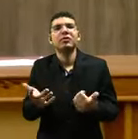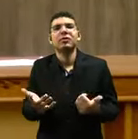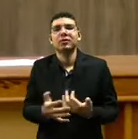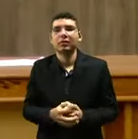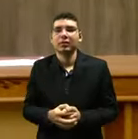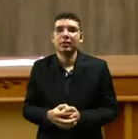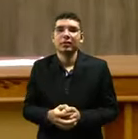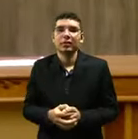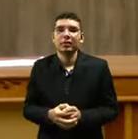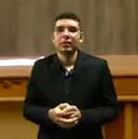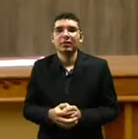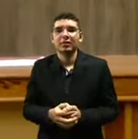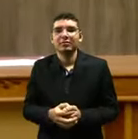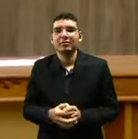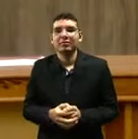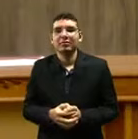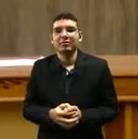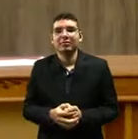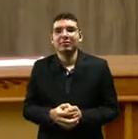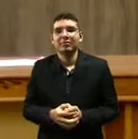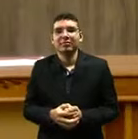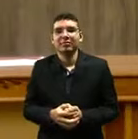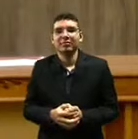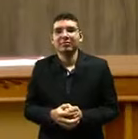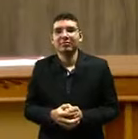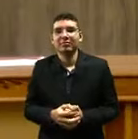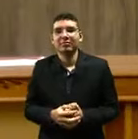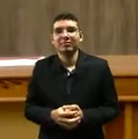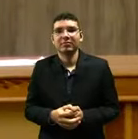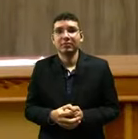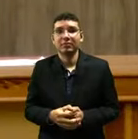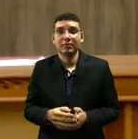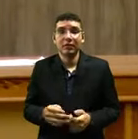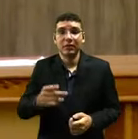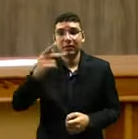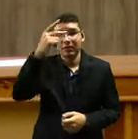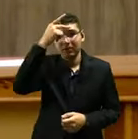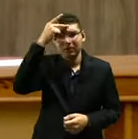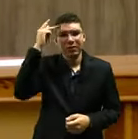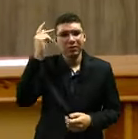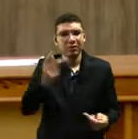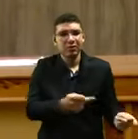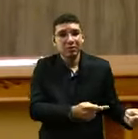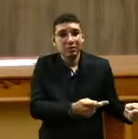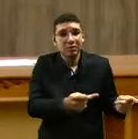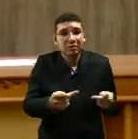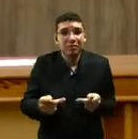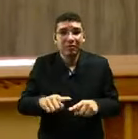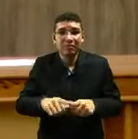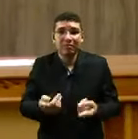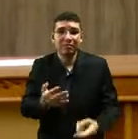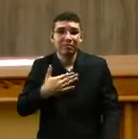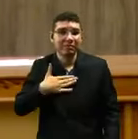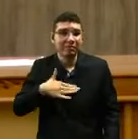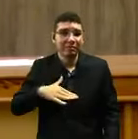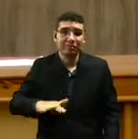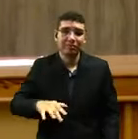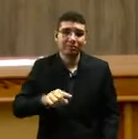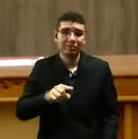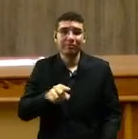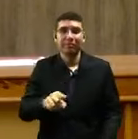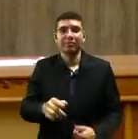comidinha Vai besta vai entra tem é muito que faz asas comidinha n é assim até noss pastor às vezes se